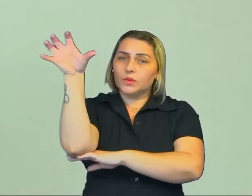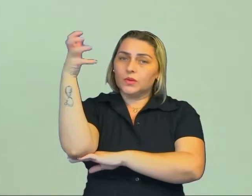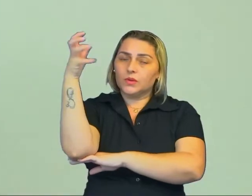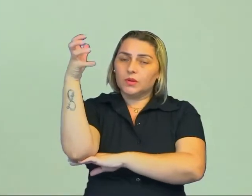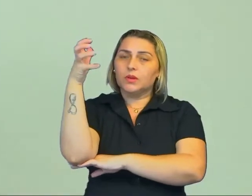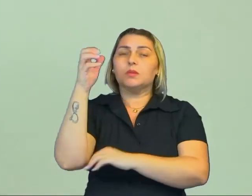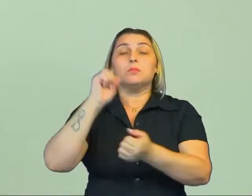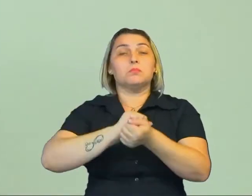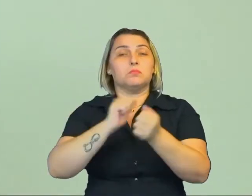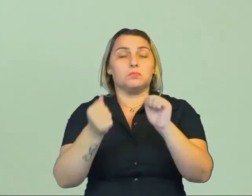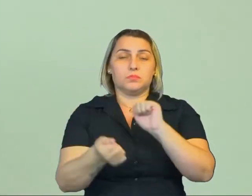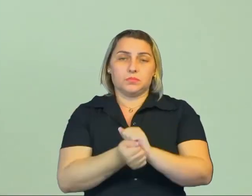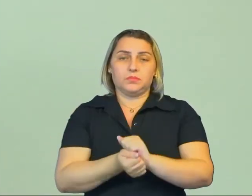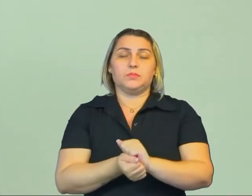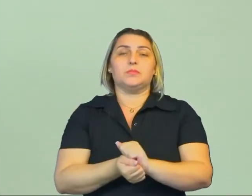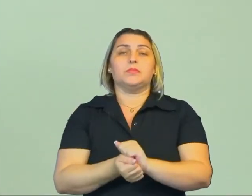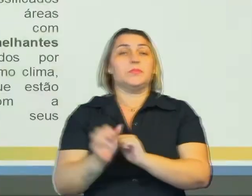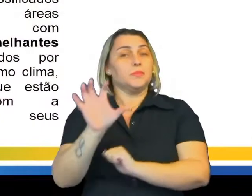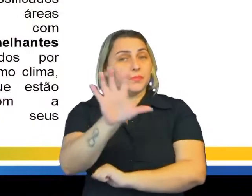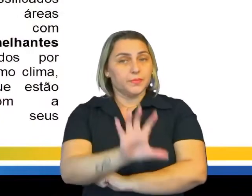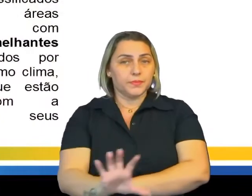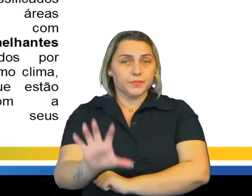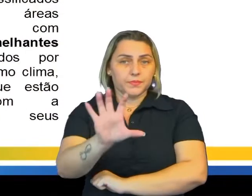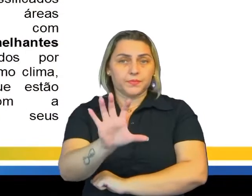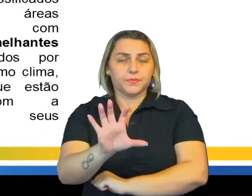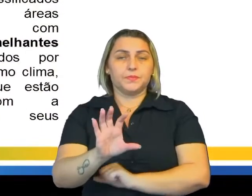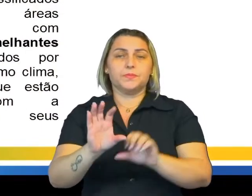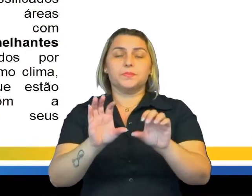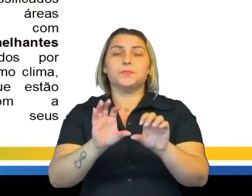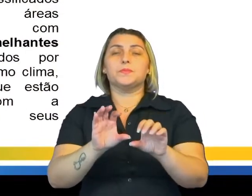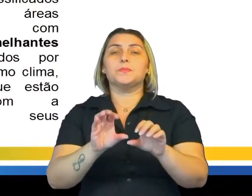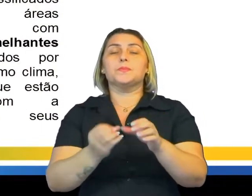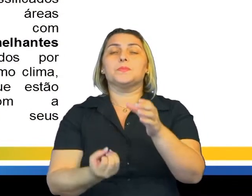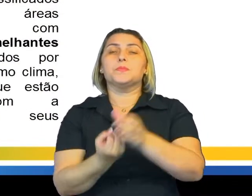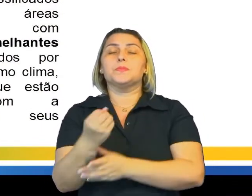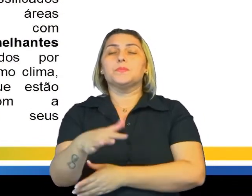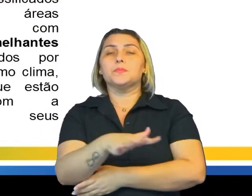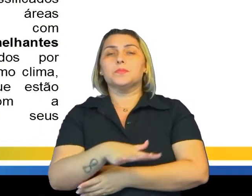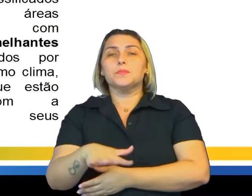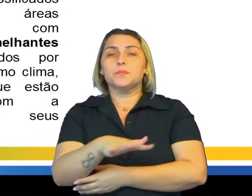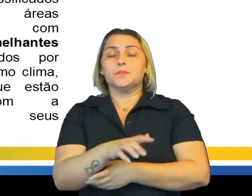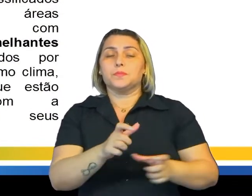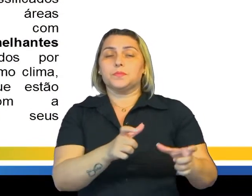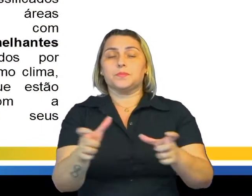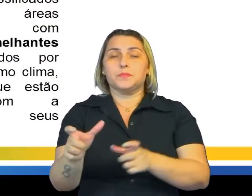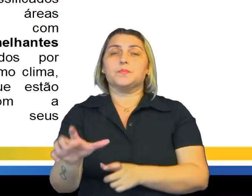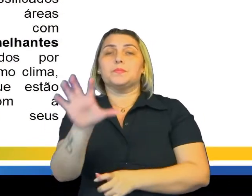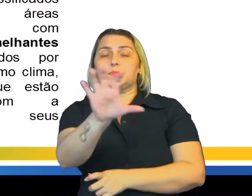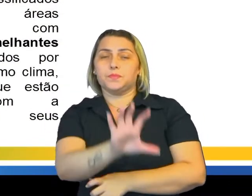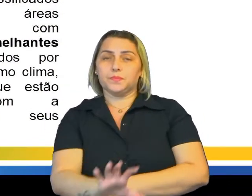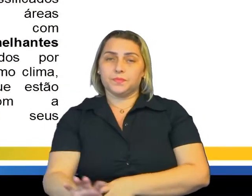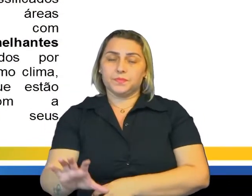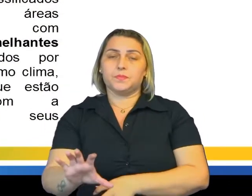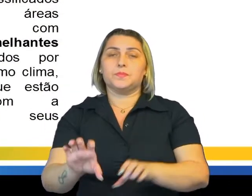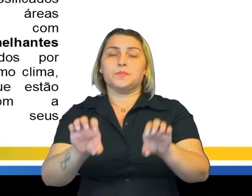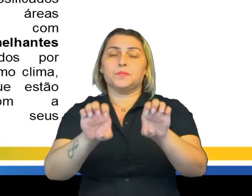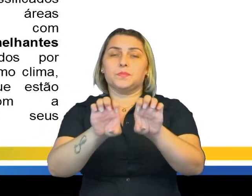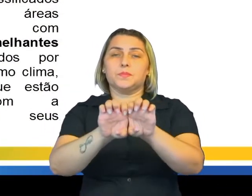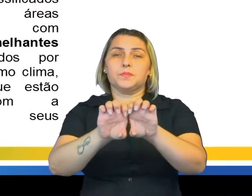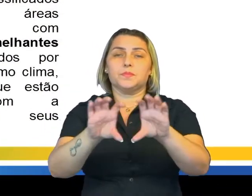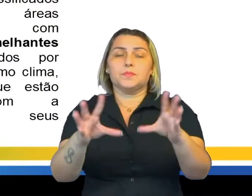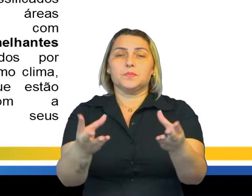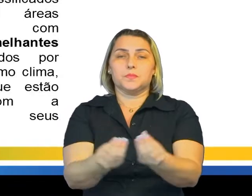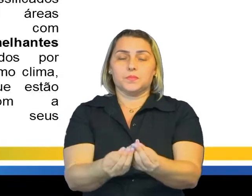ser adaptado àquela região. Os biomas são classificados como grandes áreas ecológicas com